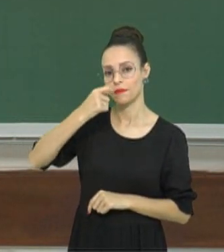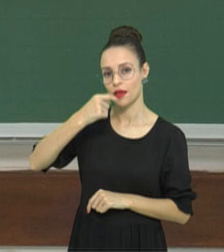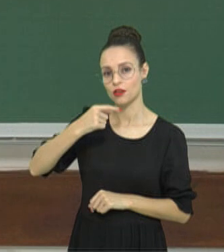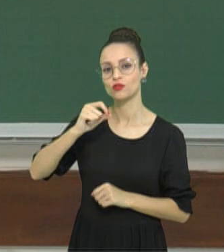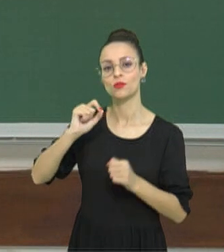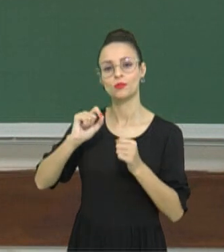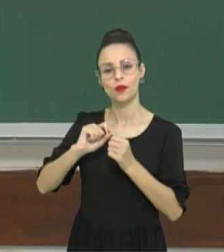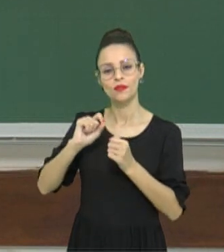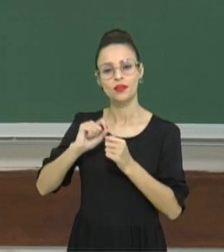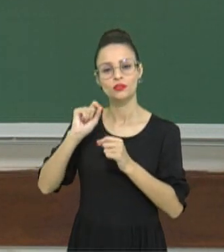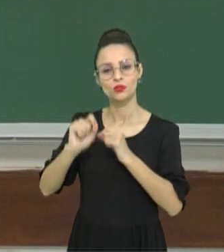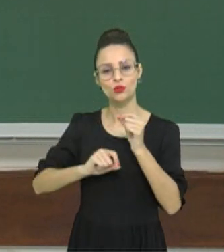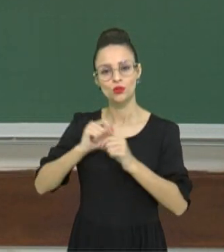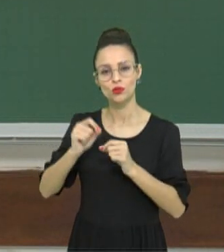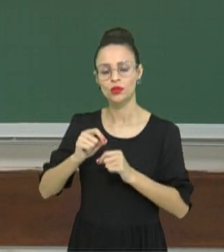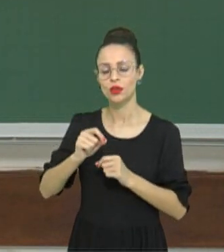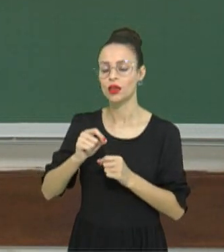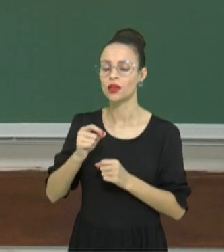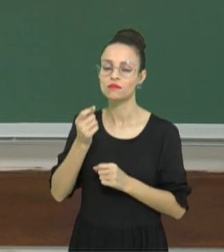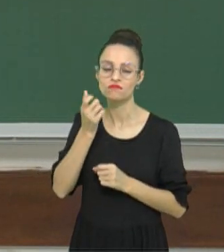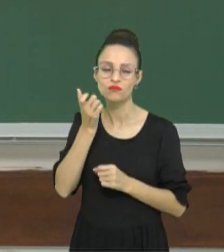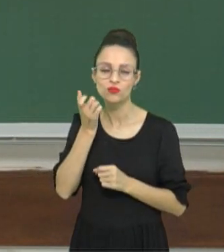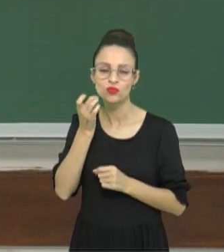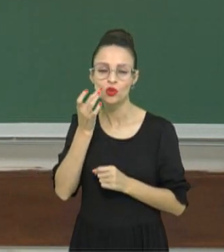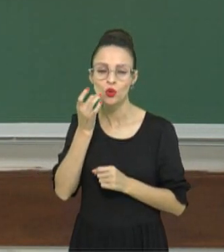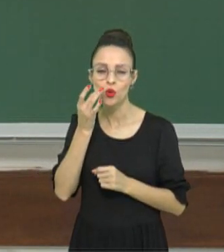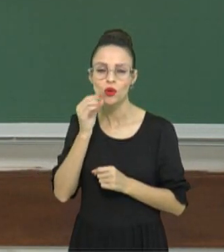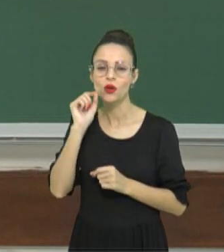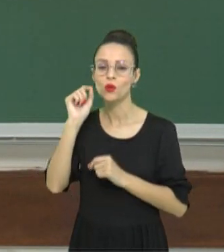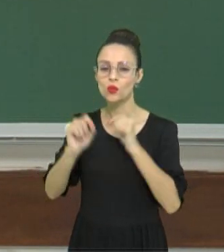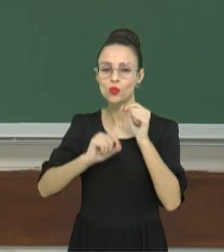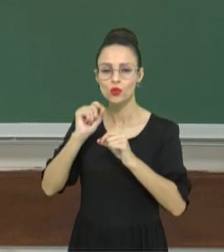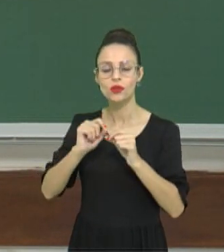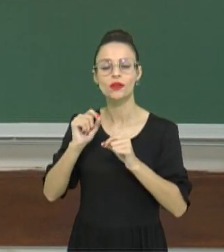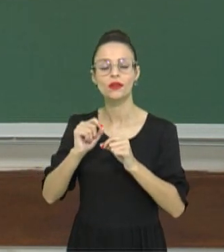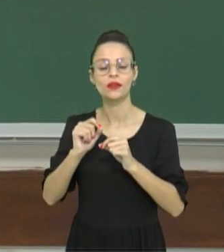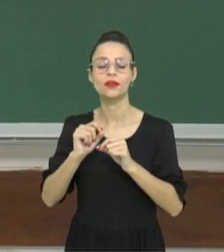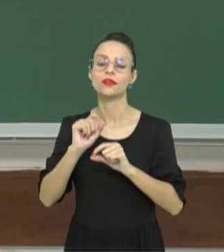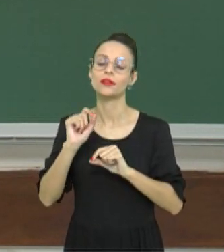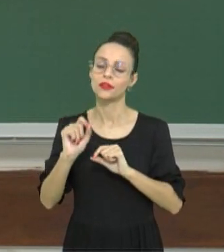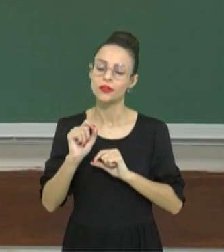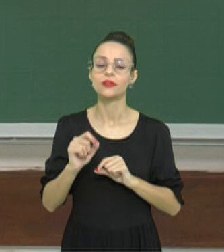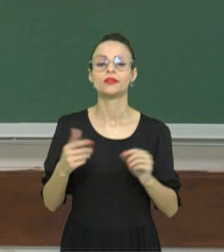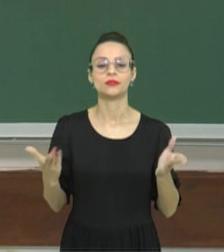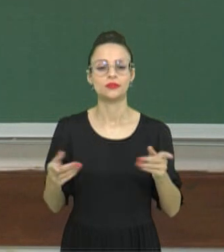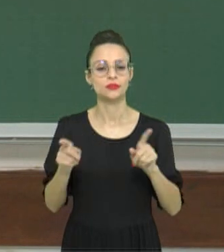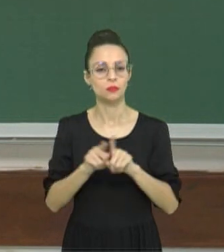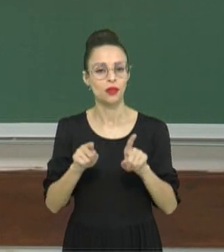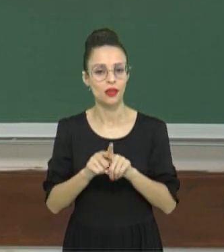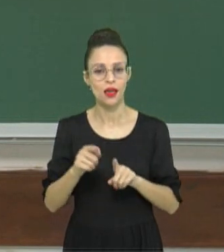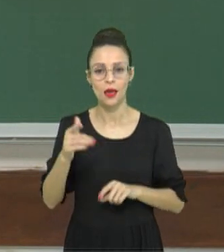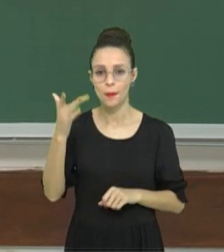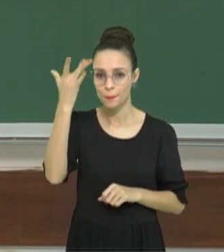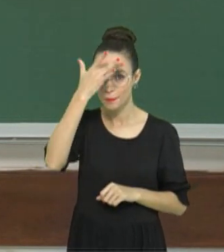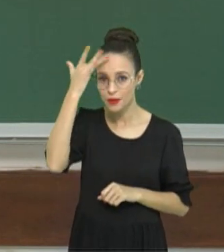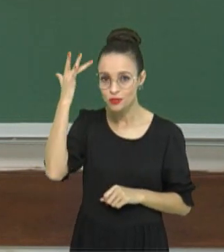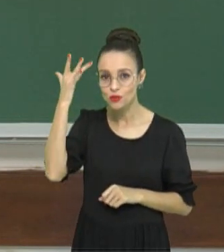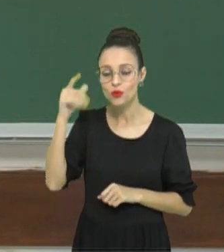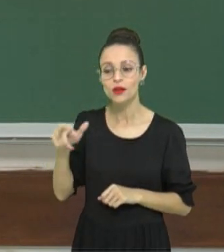medicação, algum tipo de droga que vai favorecer, né, isso. E muitas vezes a pessoa